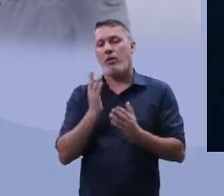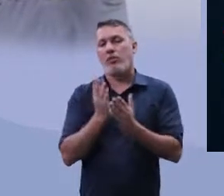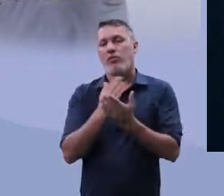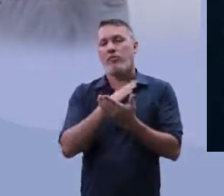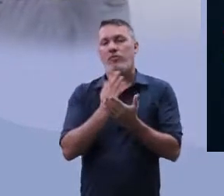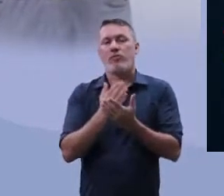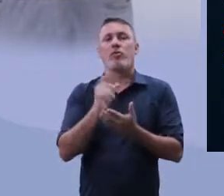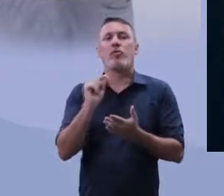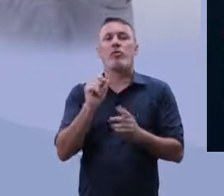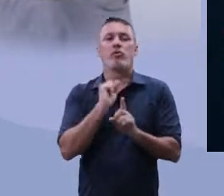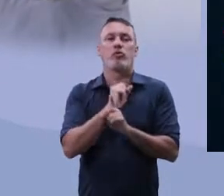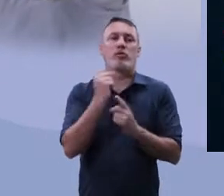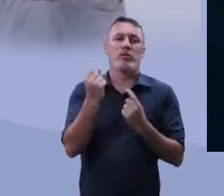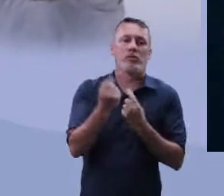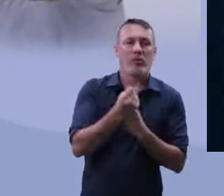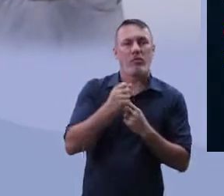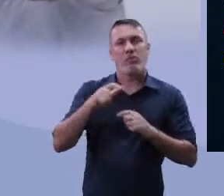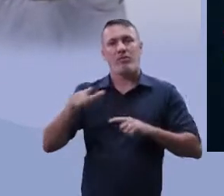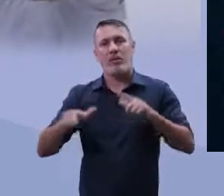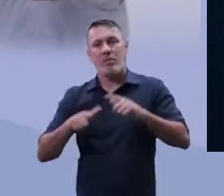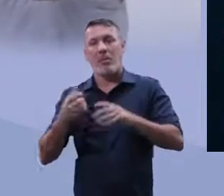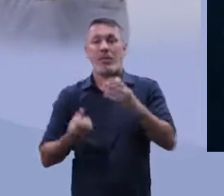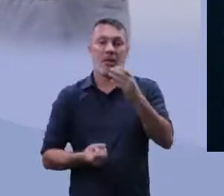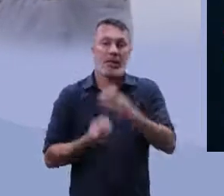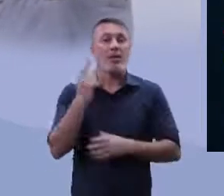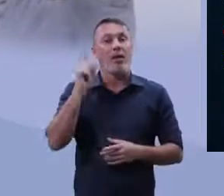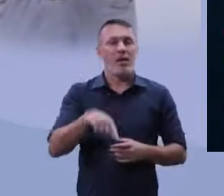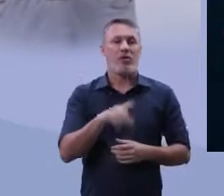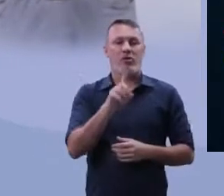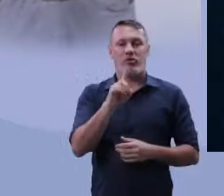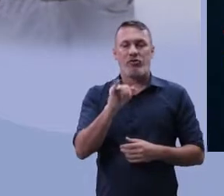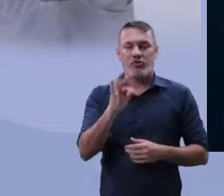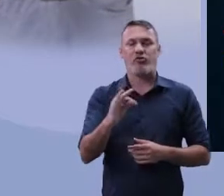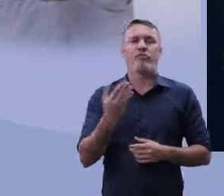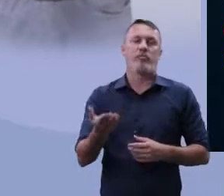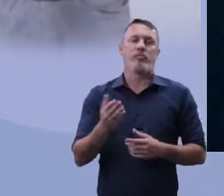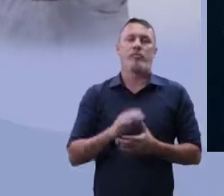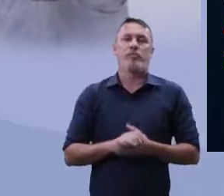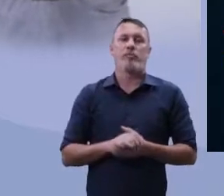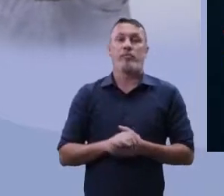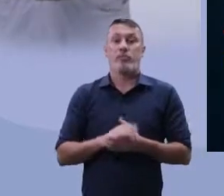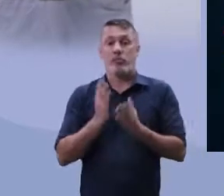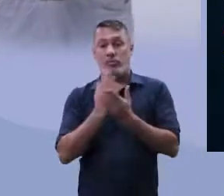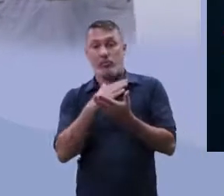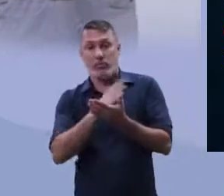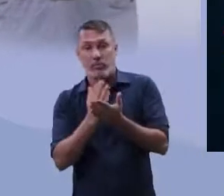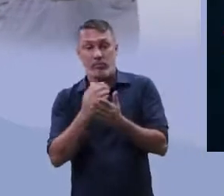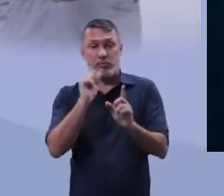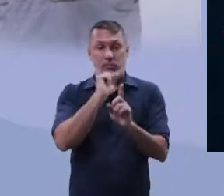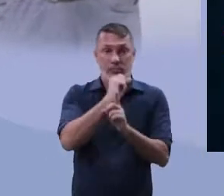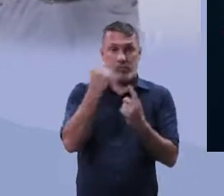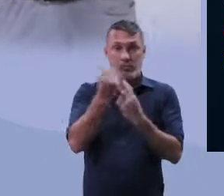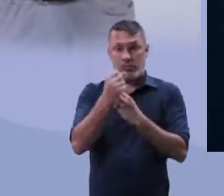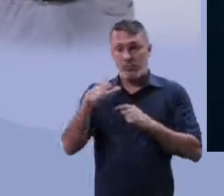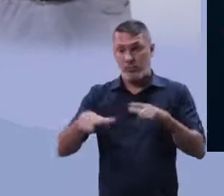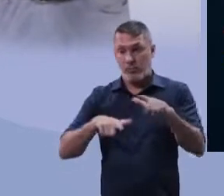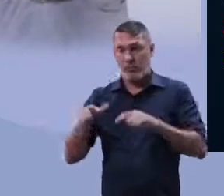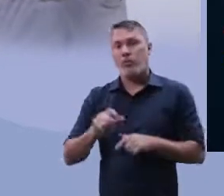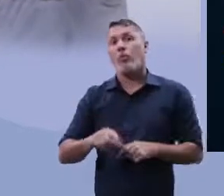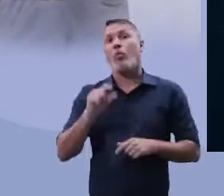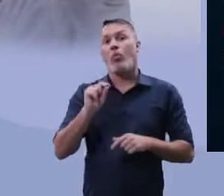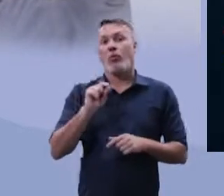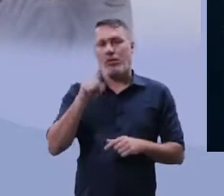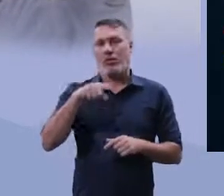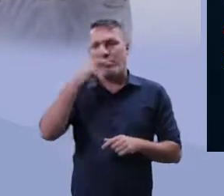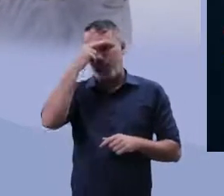se tem a chamada divisão social do trabalho. O que vem a ser a divisão social do trabalho? A divisão social do trabalho é